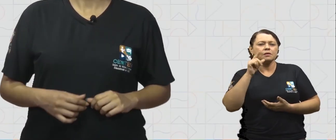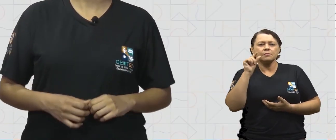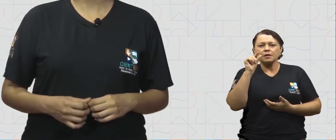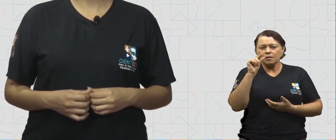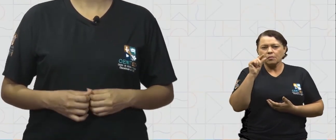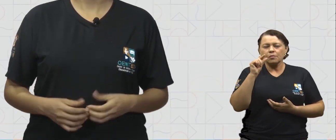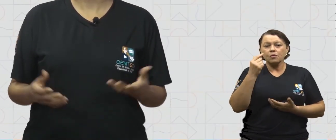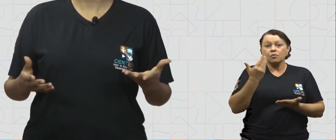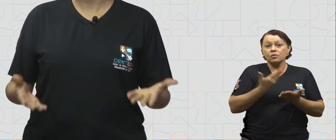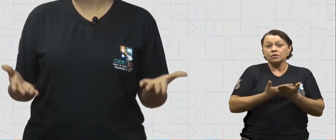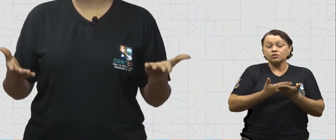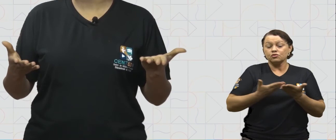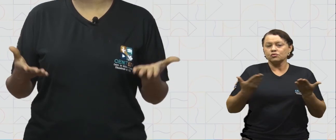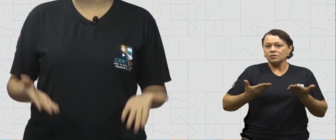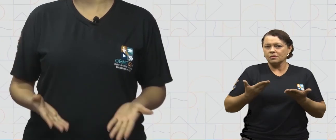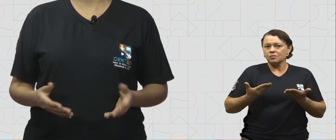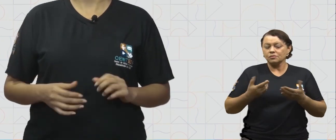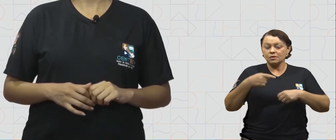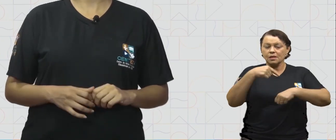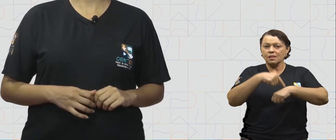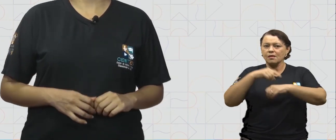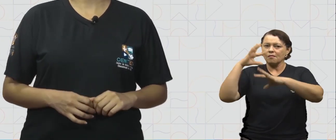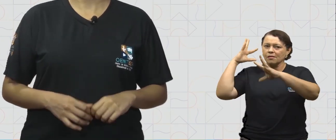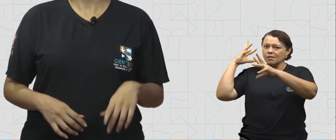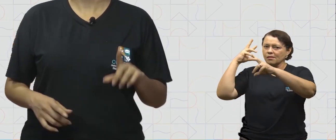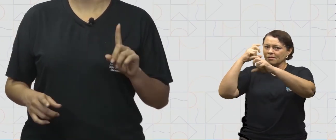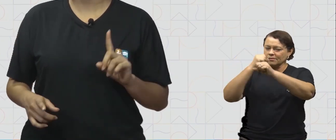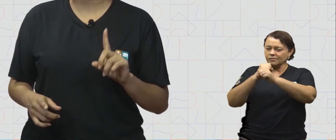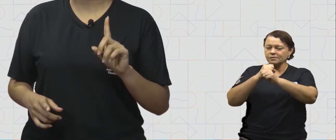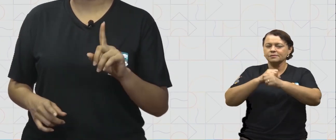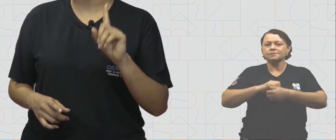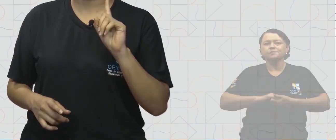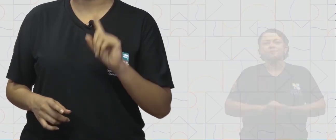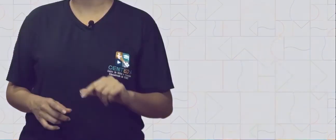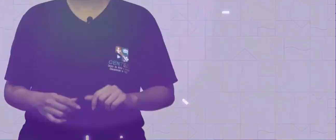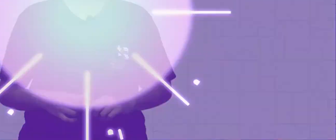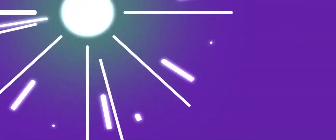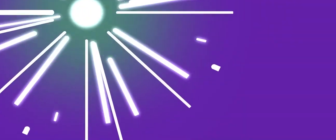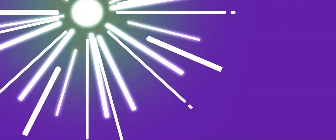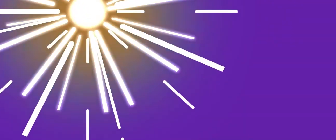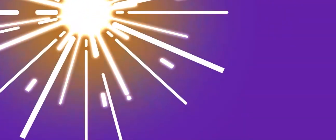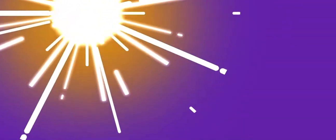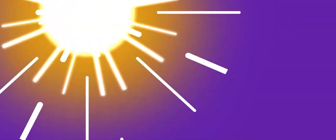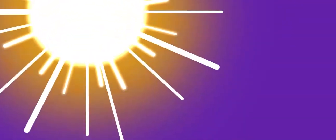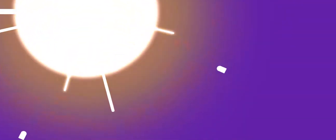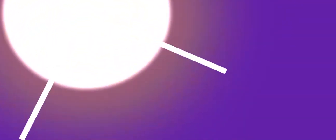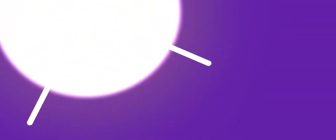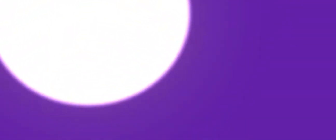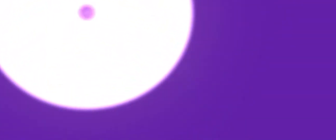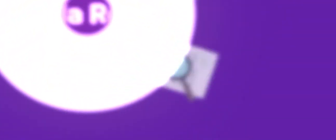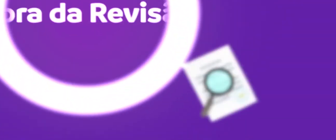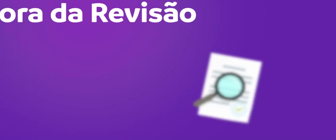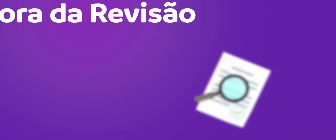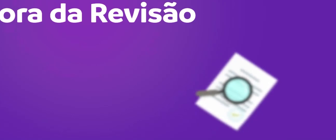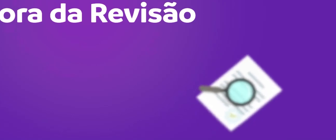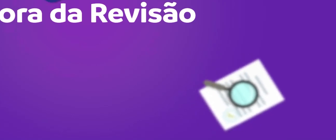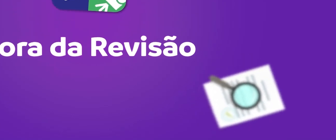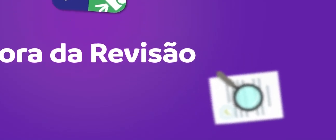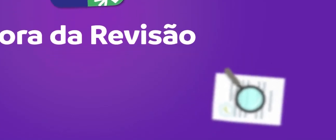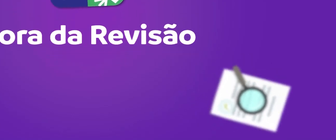Agora, vamos lembrar um pouco do que vimos na aula de hoje. Chegou a hora da revisão.